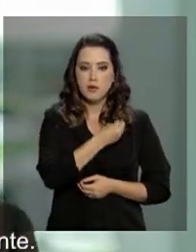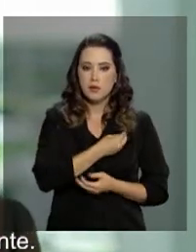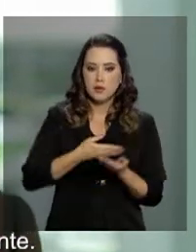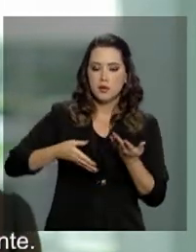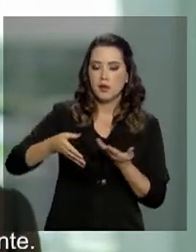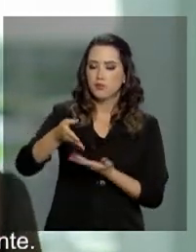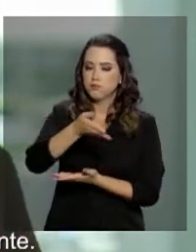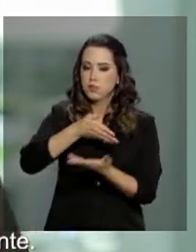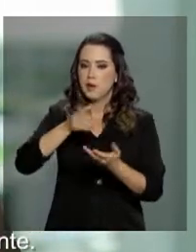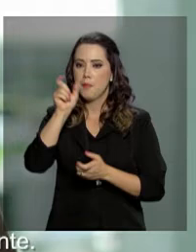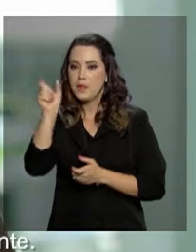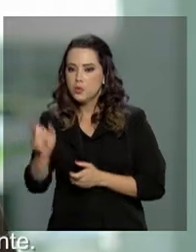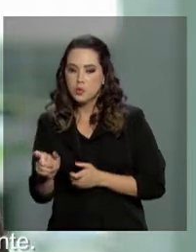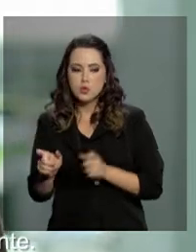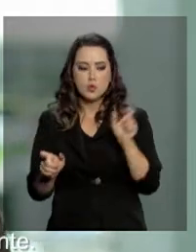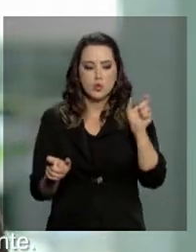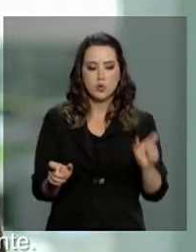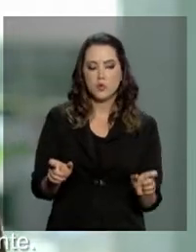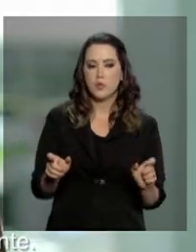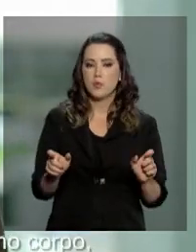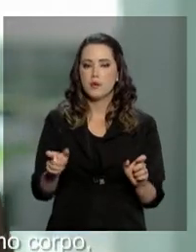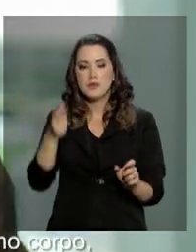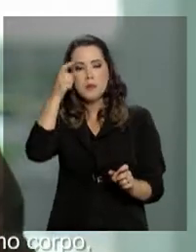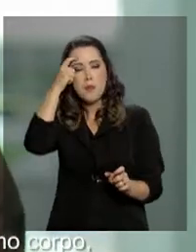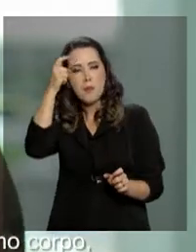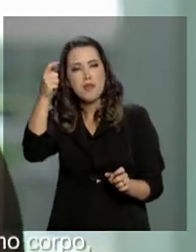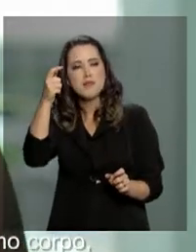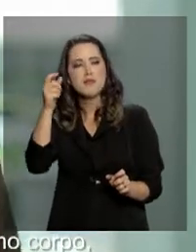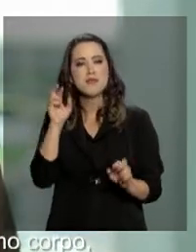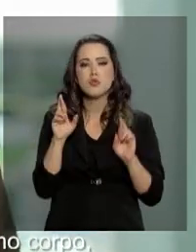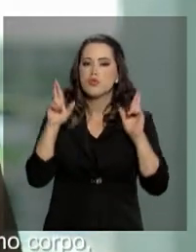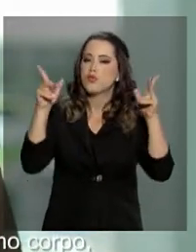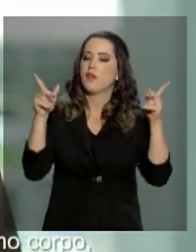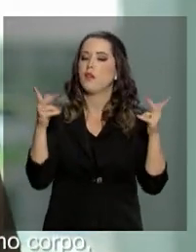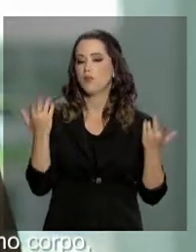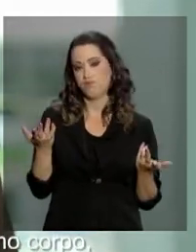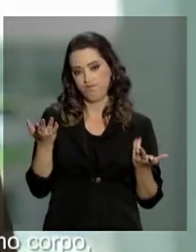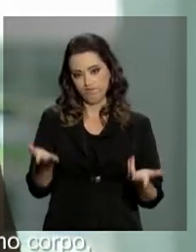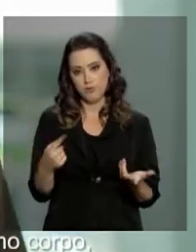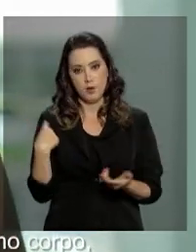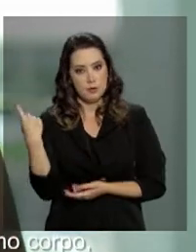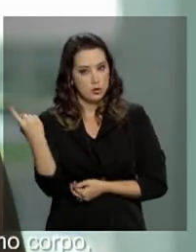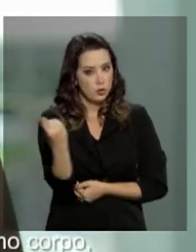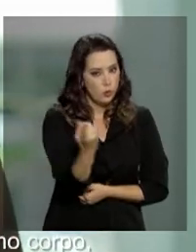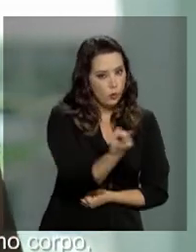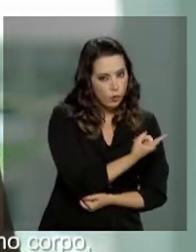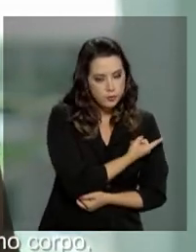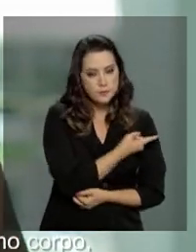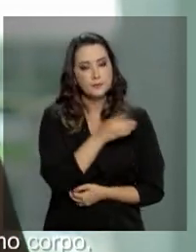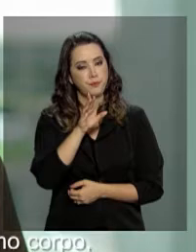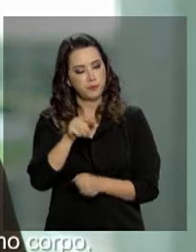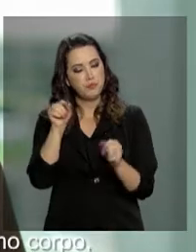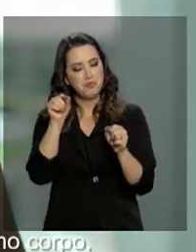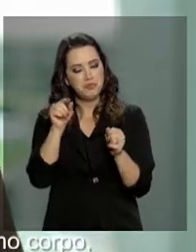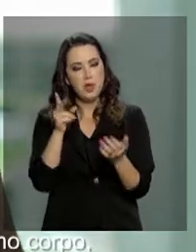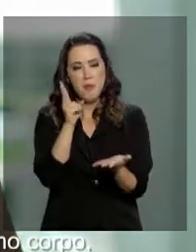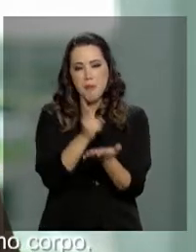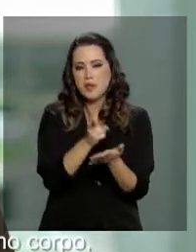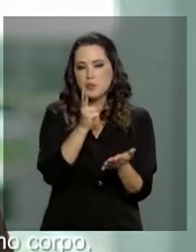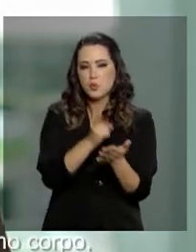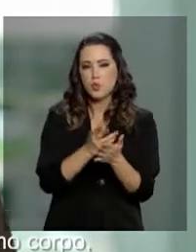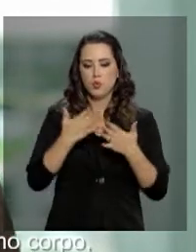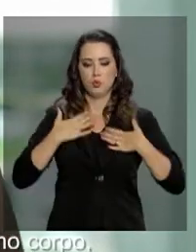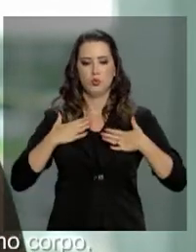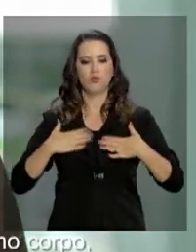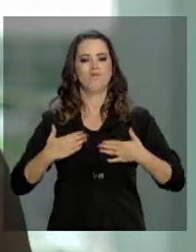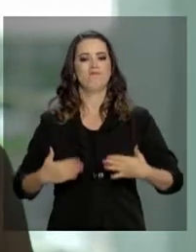entre pessoas que pensam de forma diferente. Mas todos nós, meus amigos e minhas amigas, fazemos parte de um